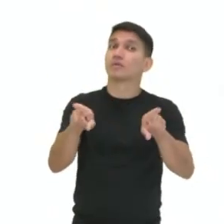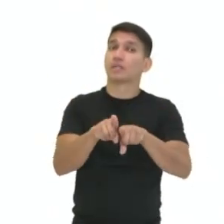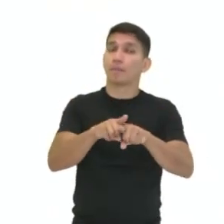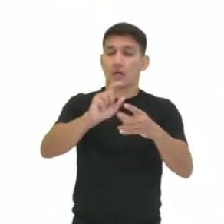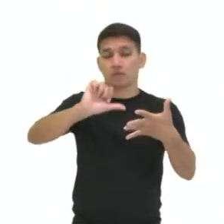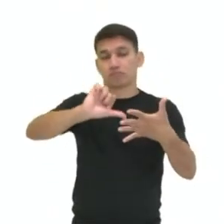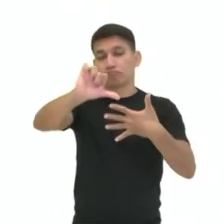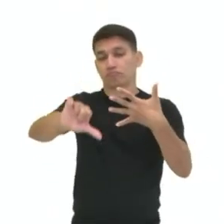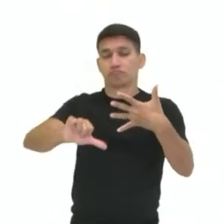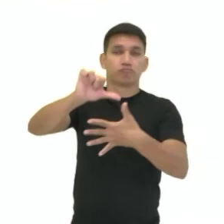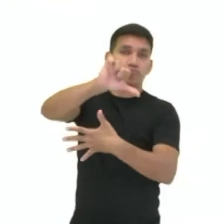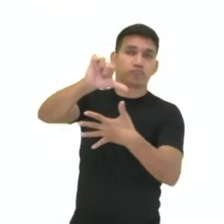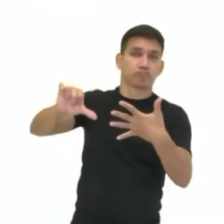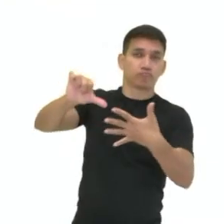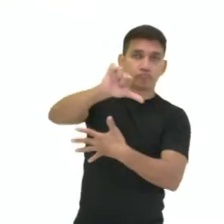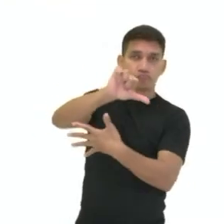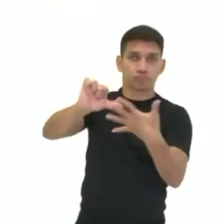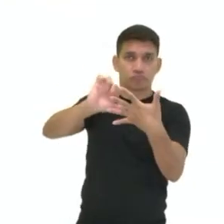alterada